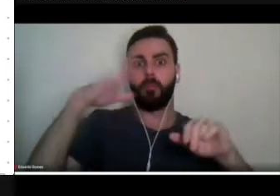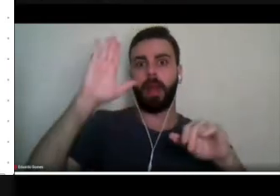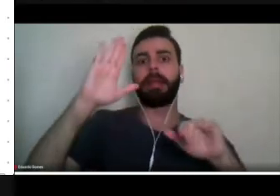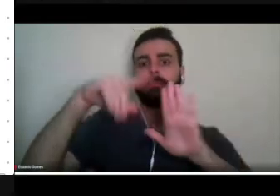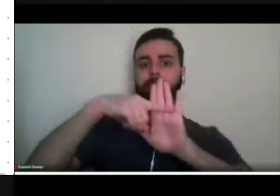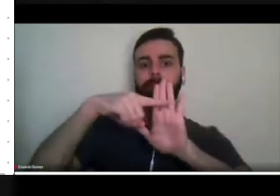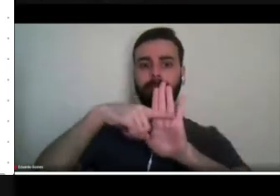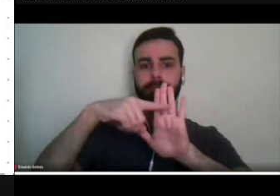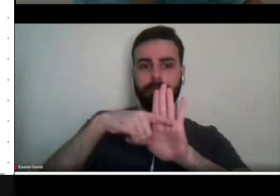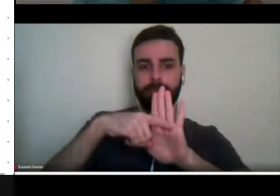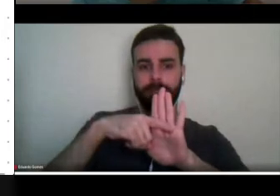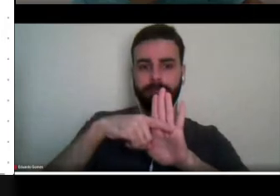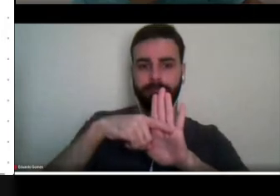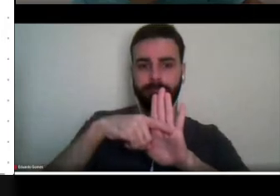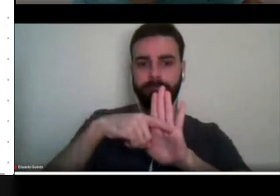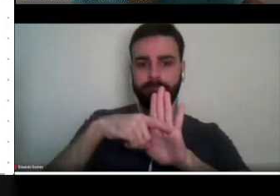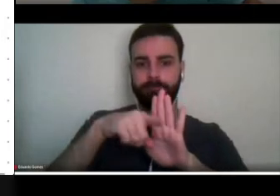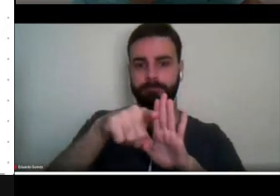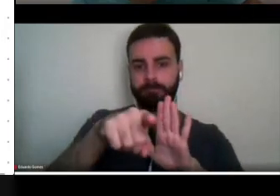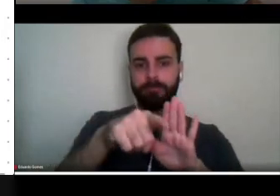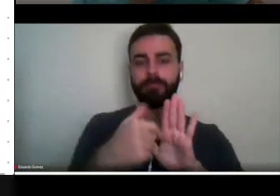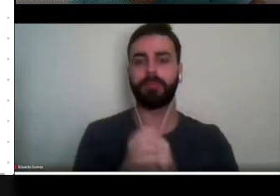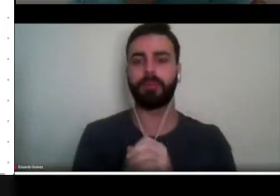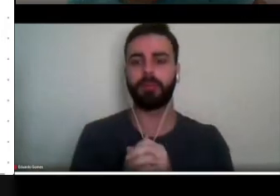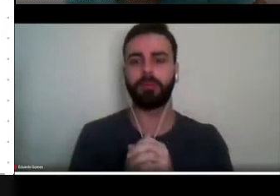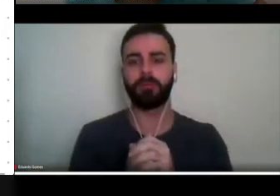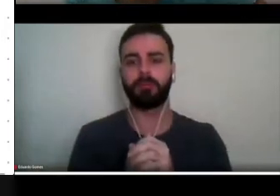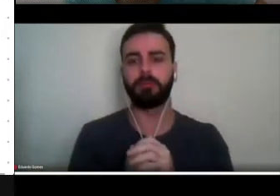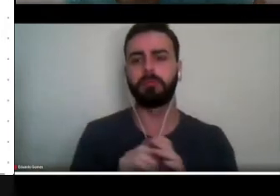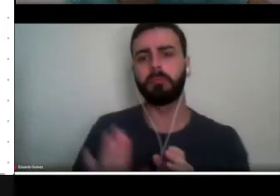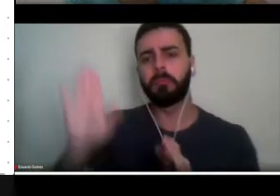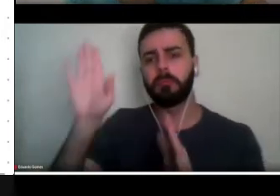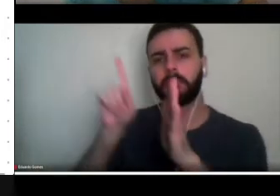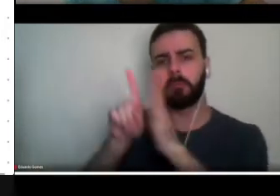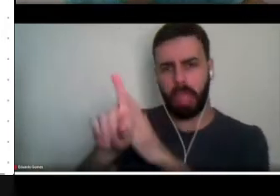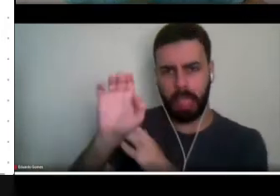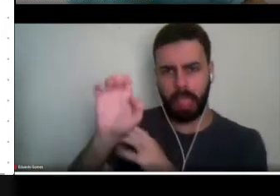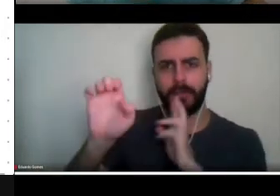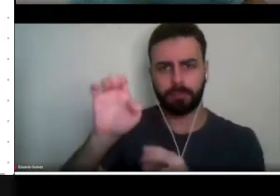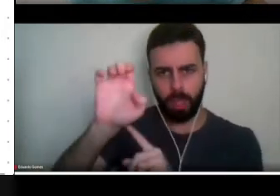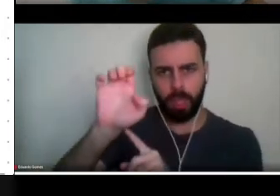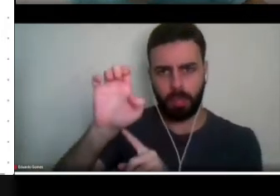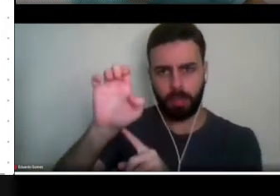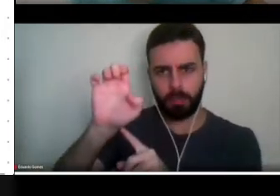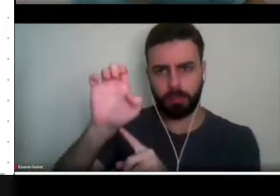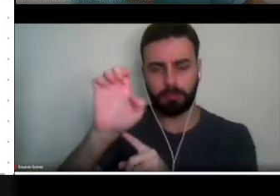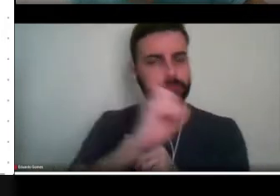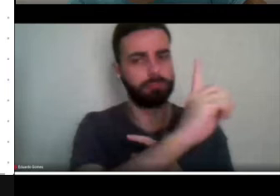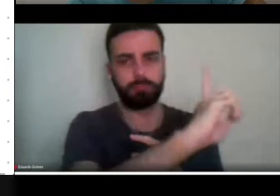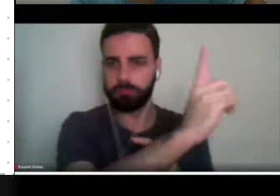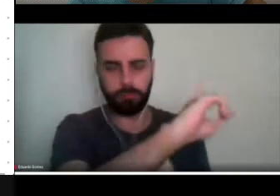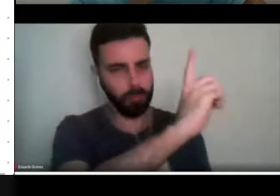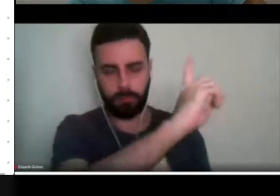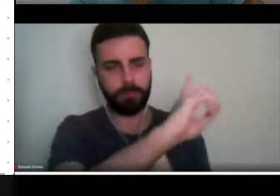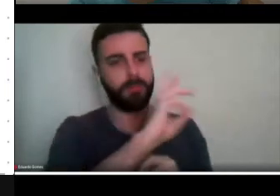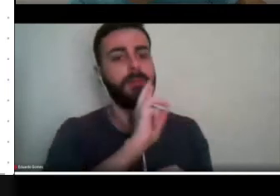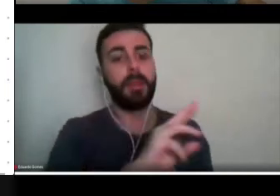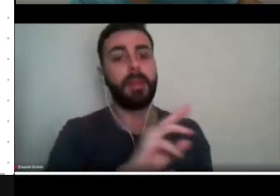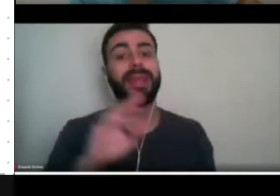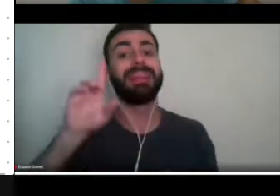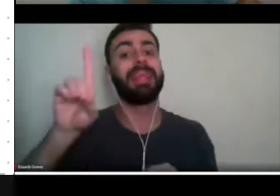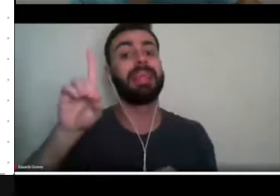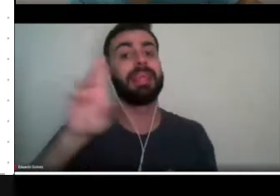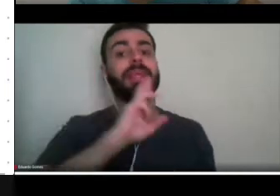no caso? Não, é a letra D. É a letra D. Aí, depois, o que